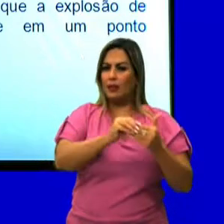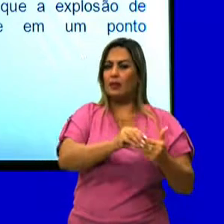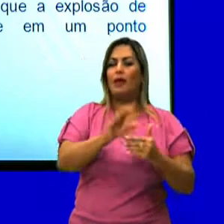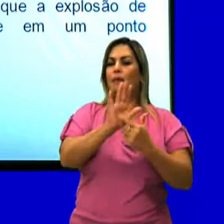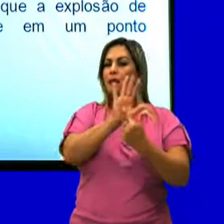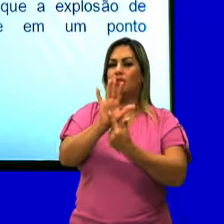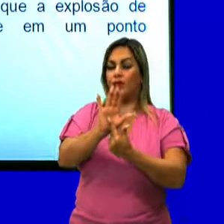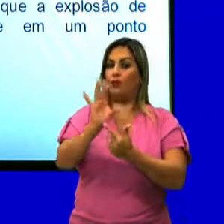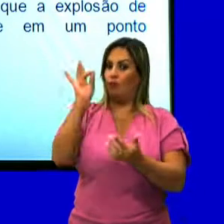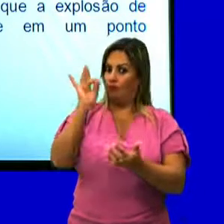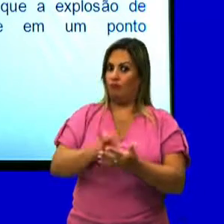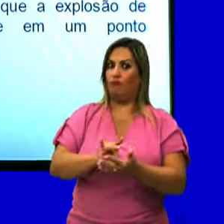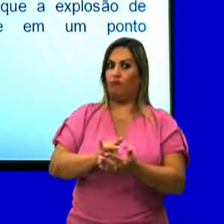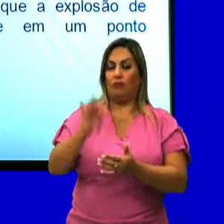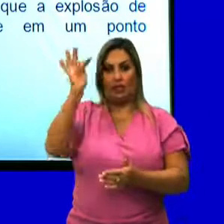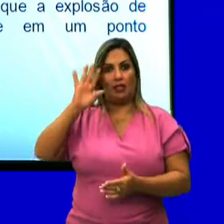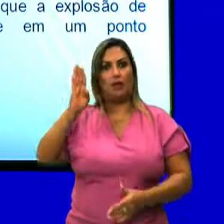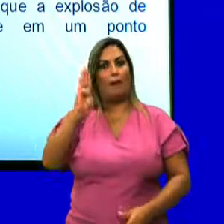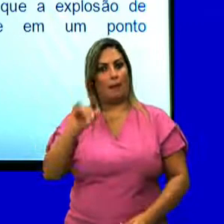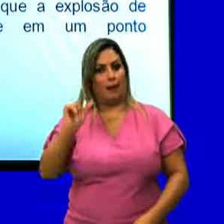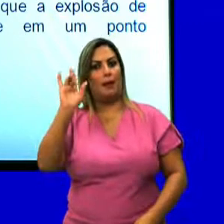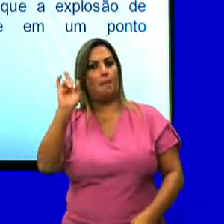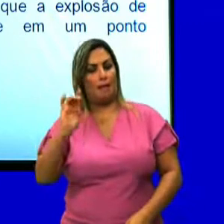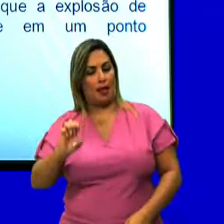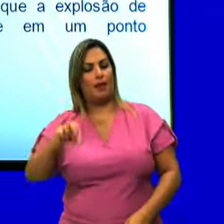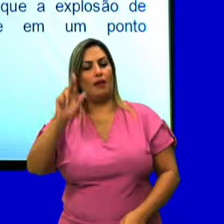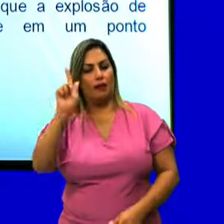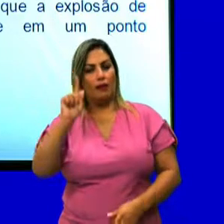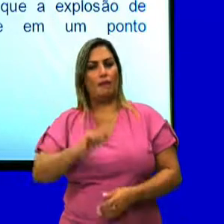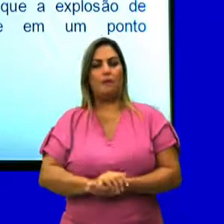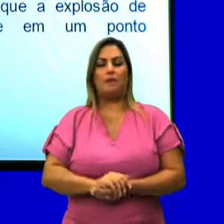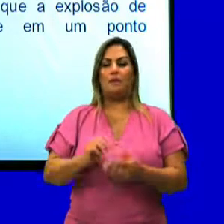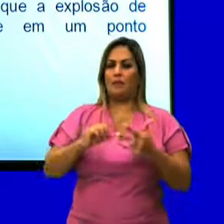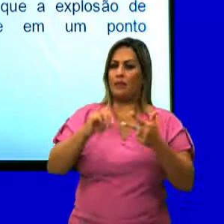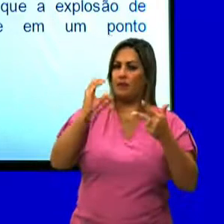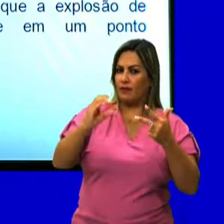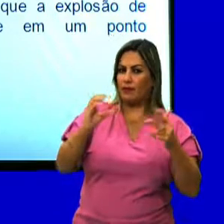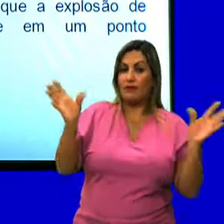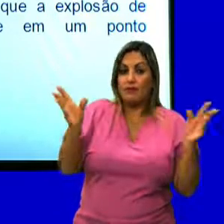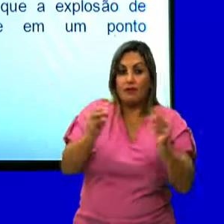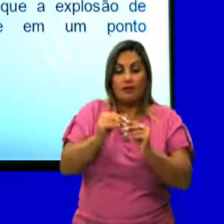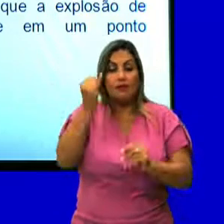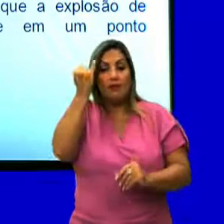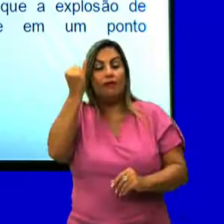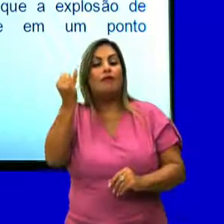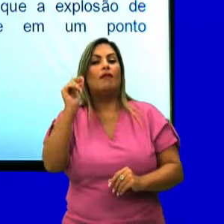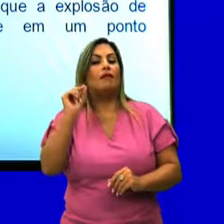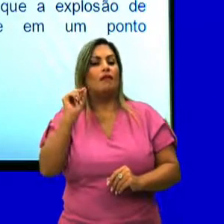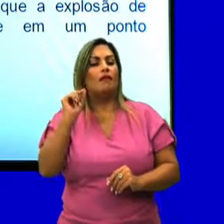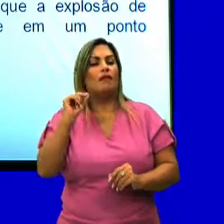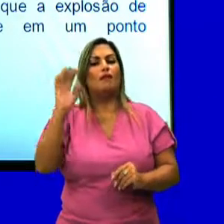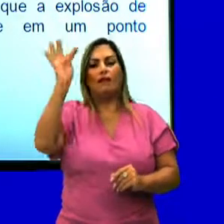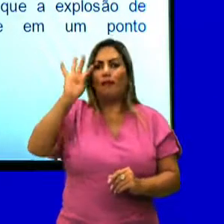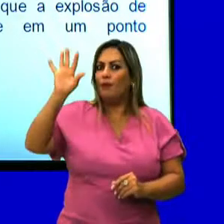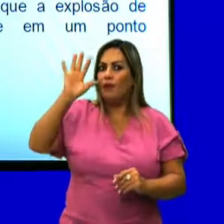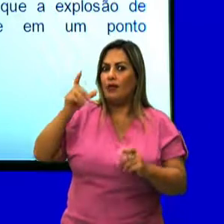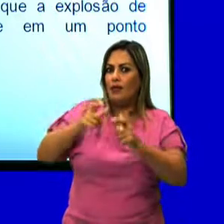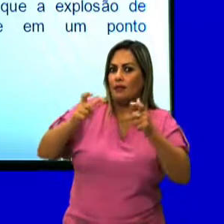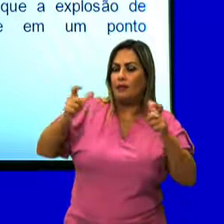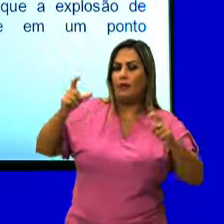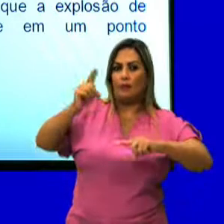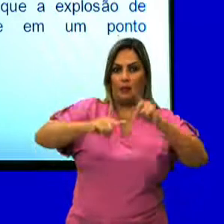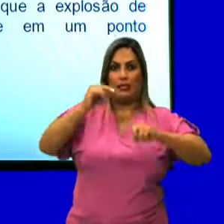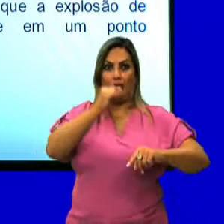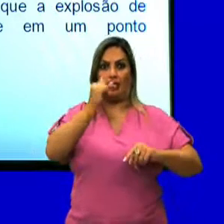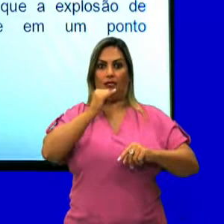evidências para a teoria do Big Bang. Letra C, sintetizar a ideia de que a teoria de expansão de